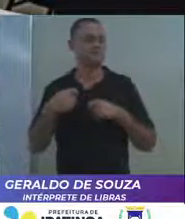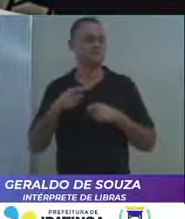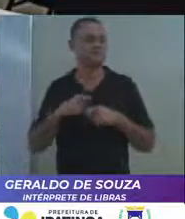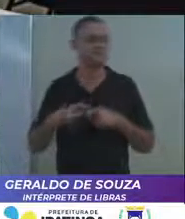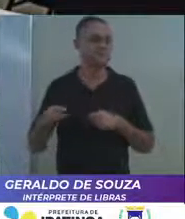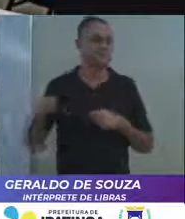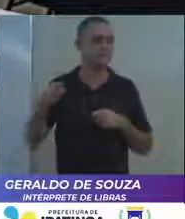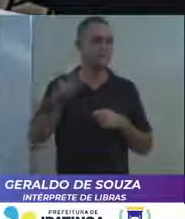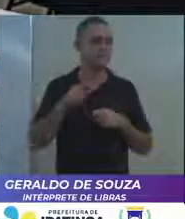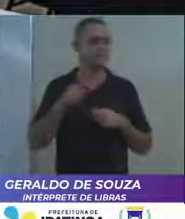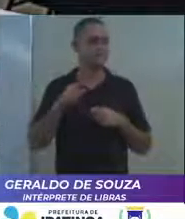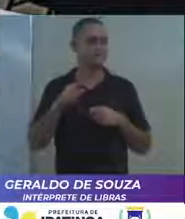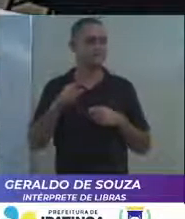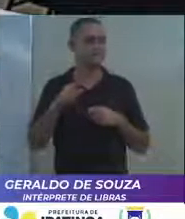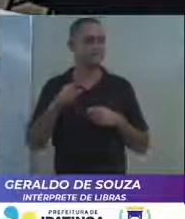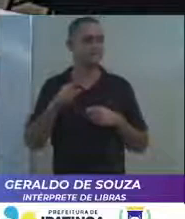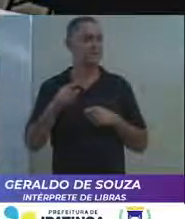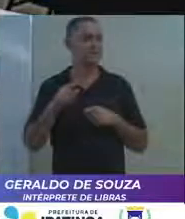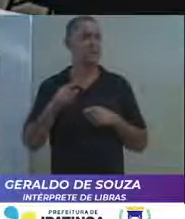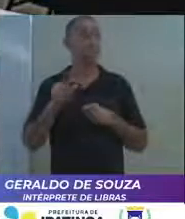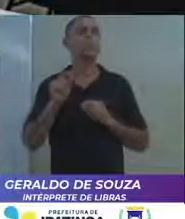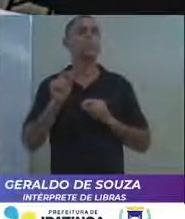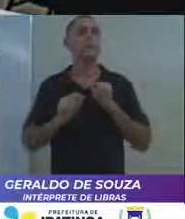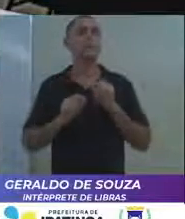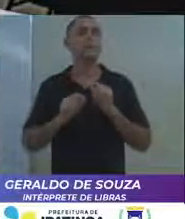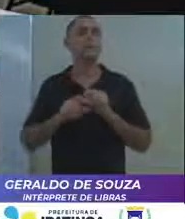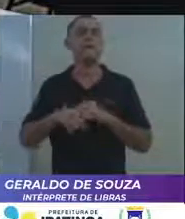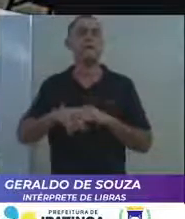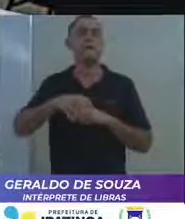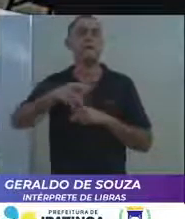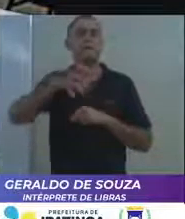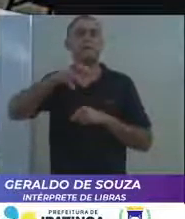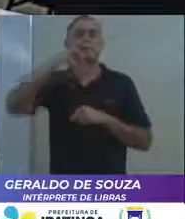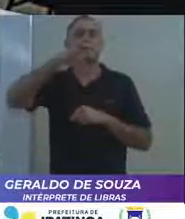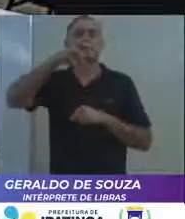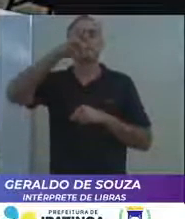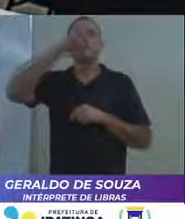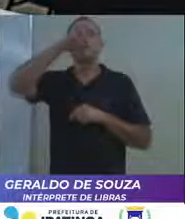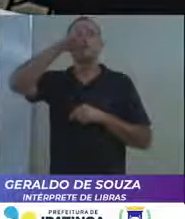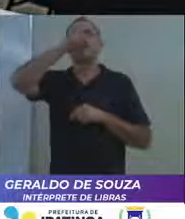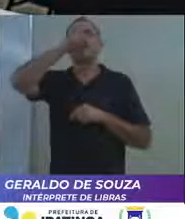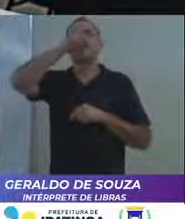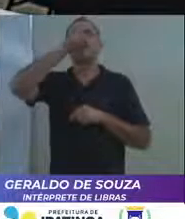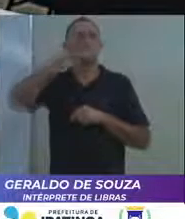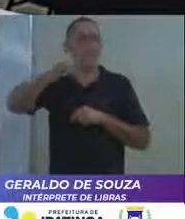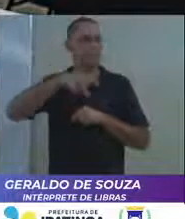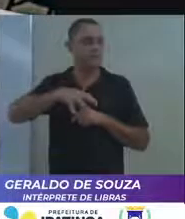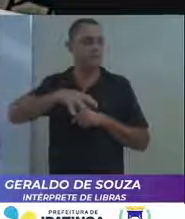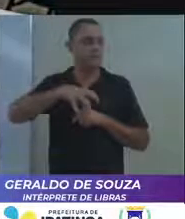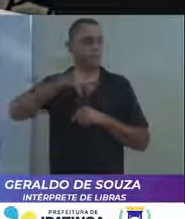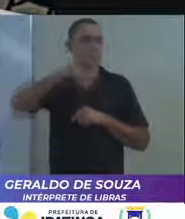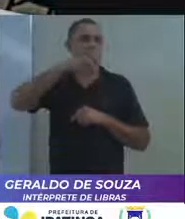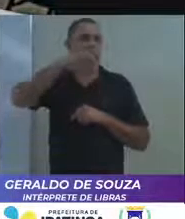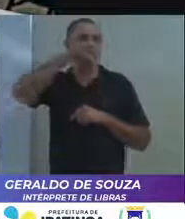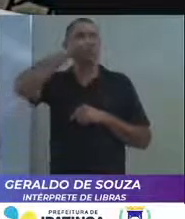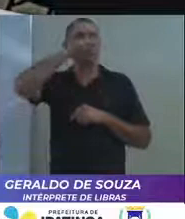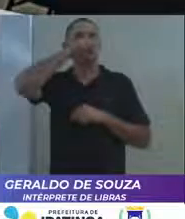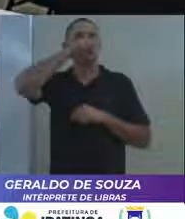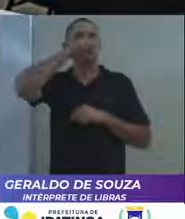nosso sistema respiratório, né? Então, muitas vezes, passou o período de infecção da